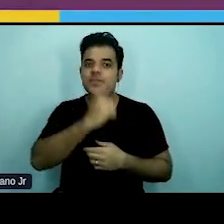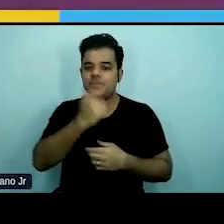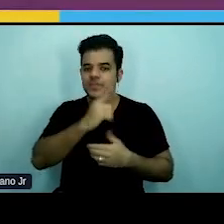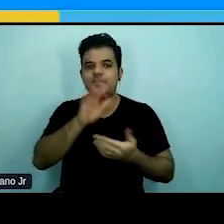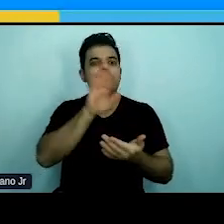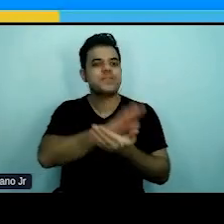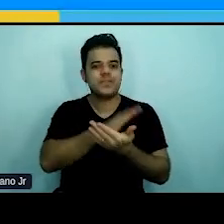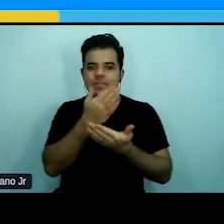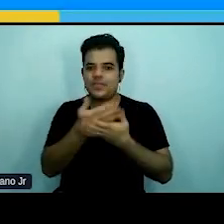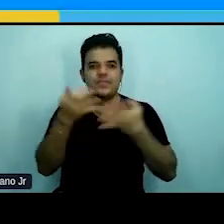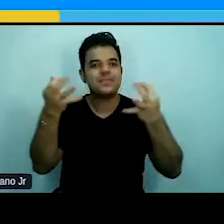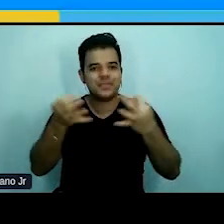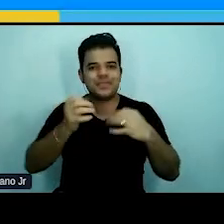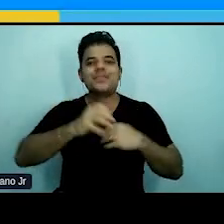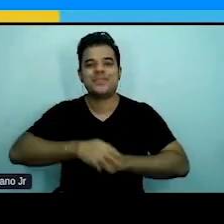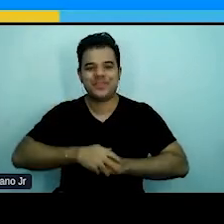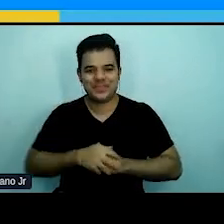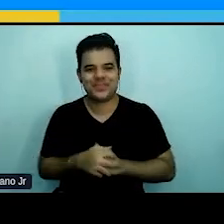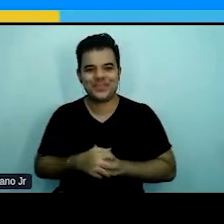tradução.